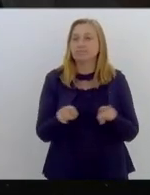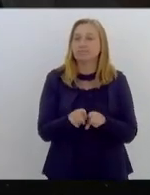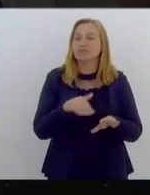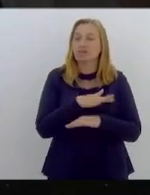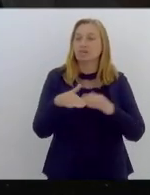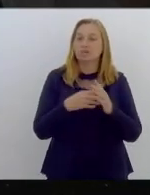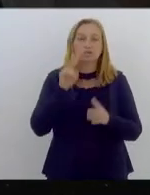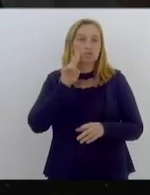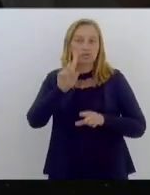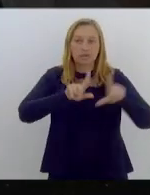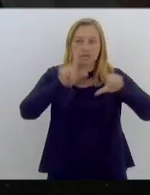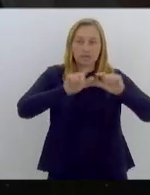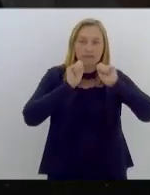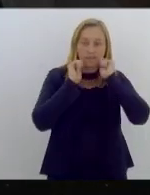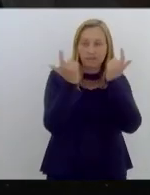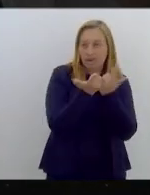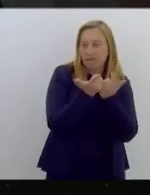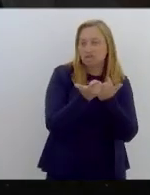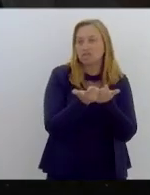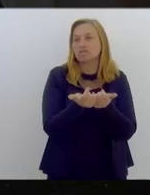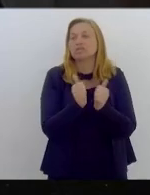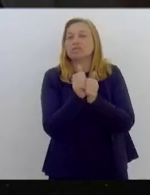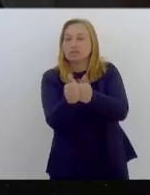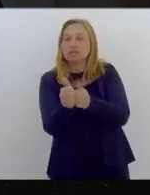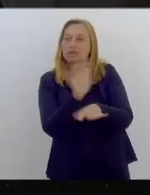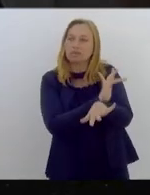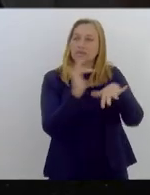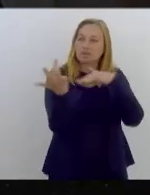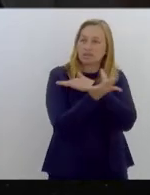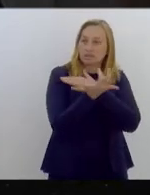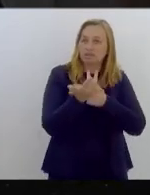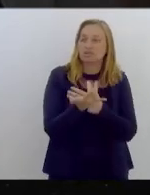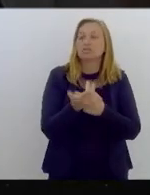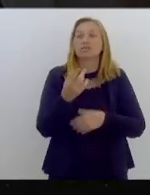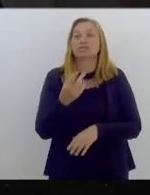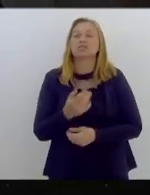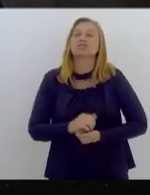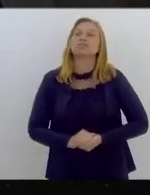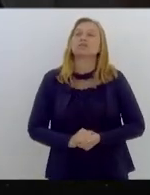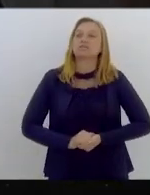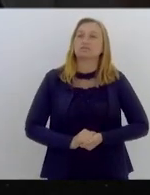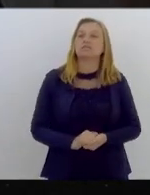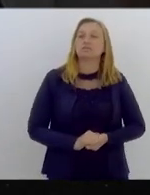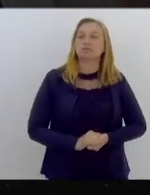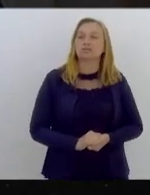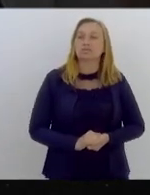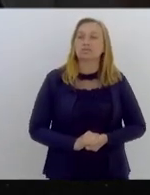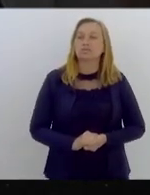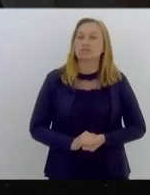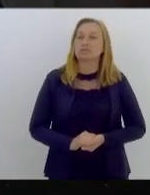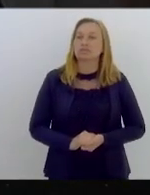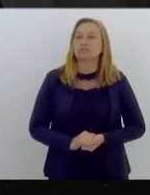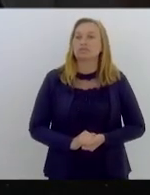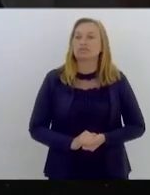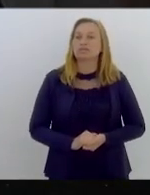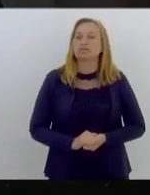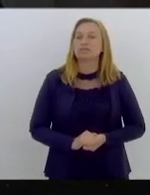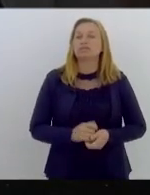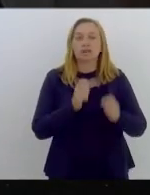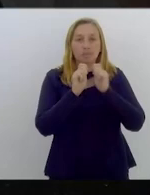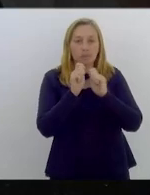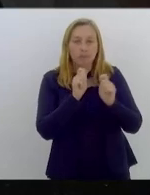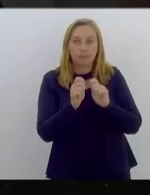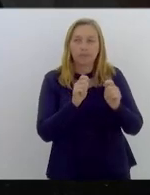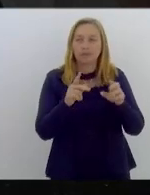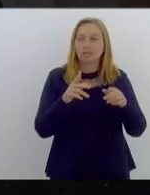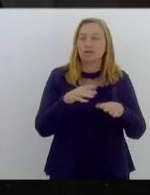Cidadãos e cidadãs que nos seguem pela TV Alerge, nos assistem pela TV Alerj, nos seguem pelas redes sociais, imprensa,